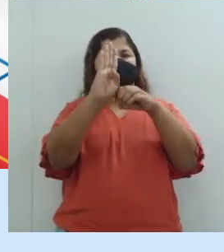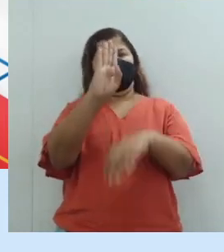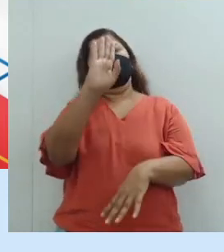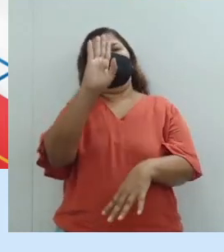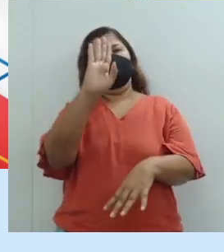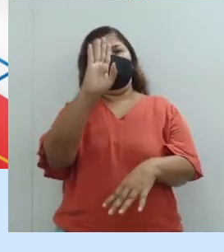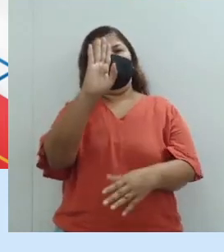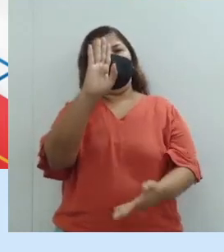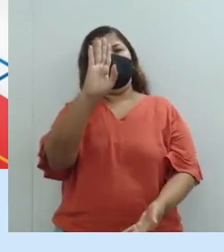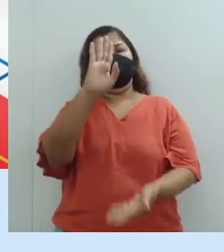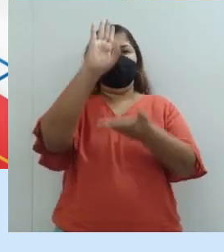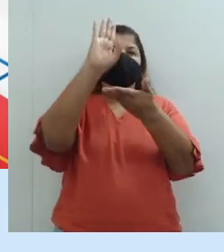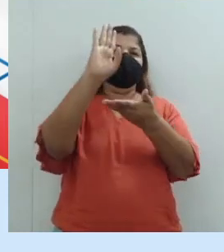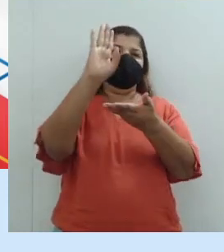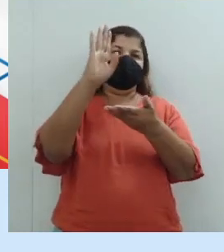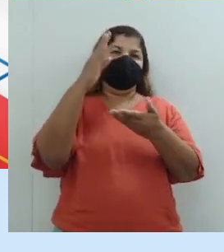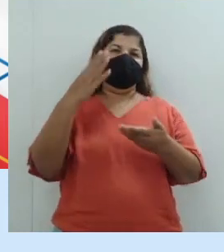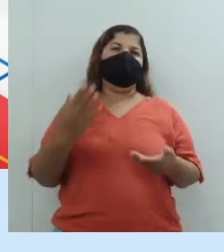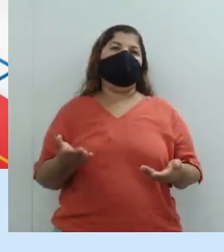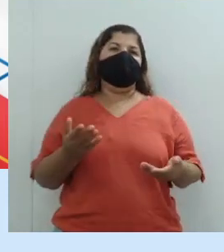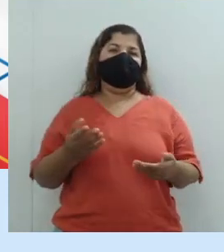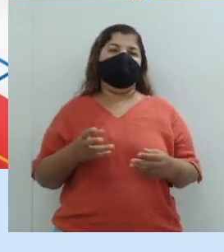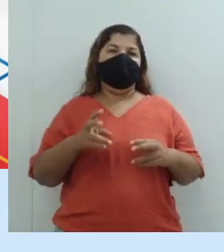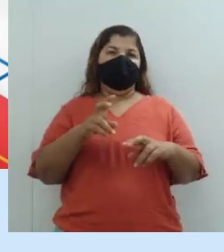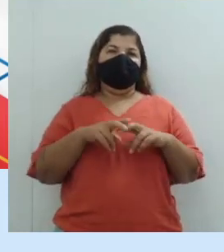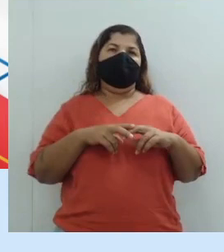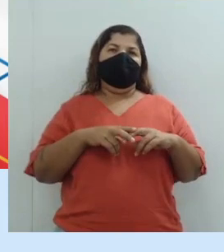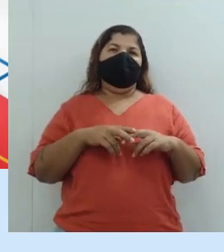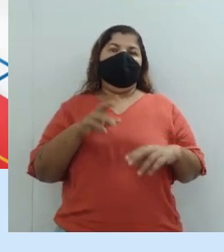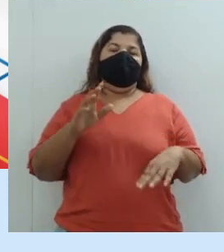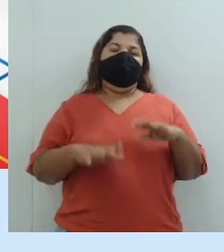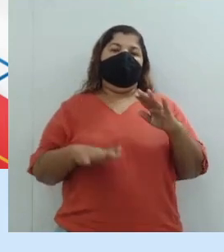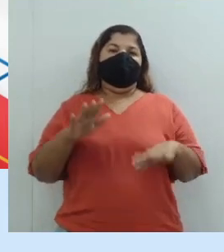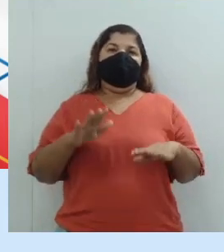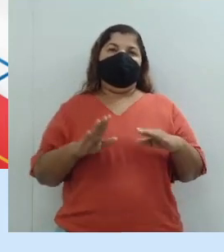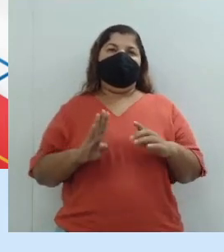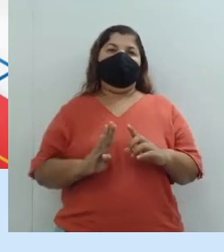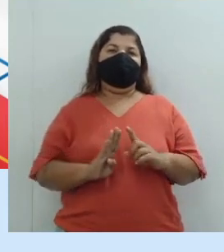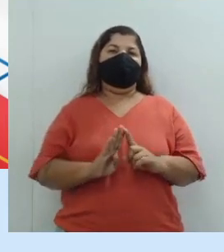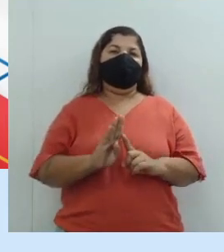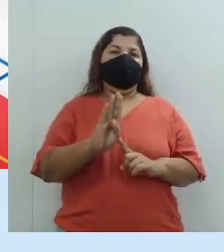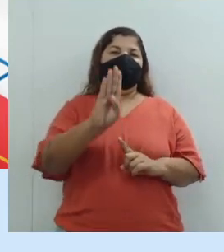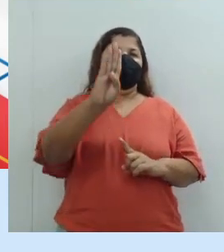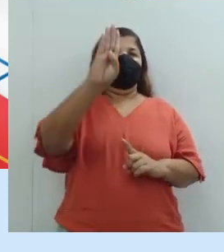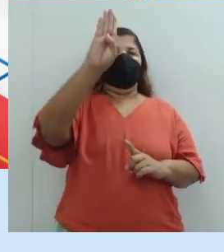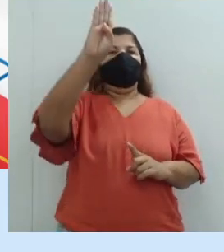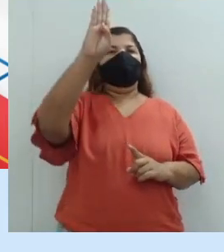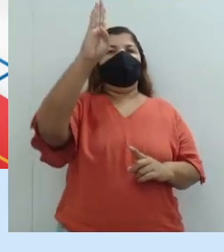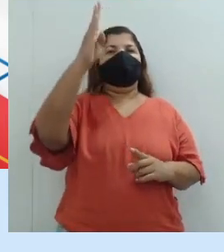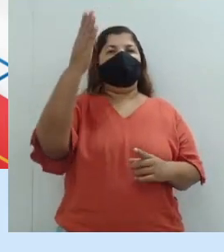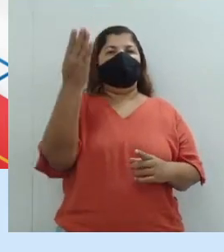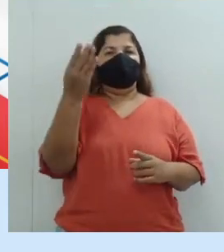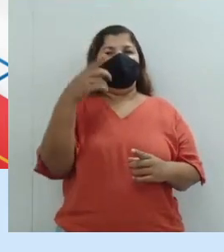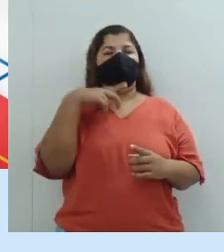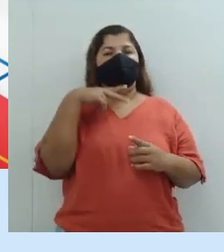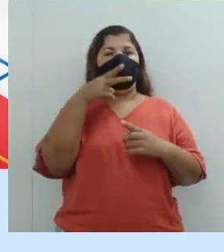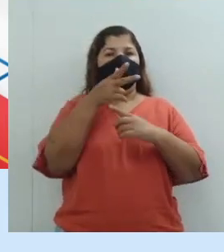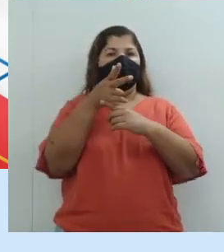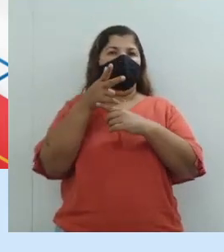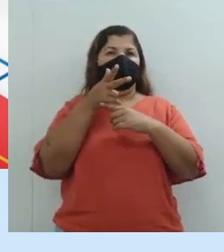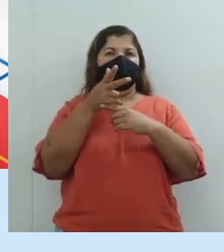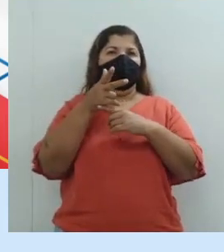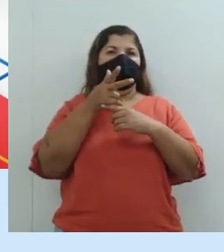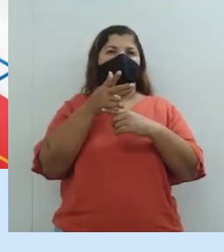baixo. Por isso que nos lançamentos, aí, muitas vezes a gente vê na televisão os foguetes sendo lançados, né? Muitas vezes filmagens da NASA, uma